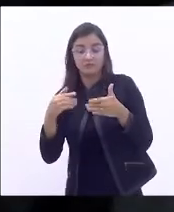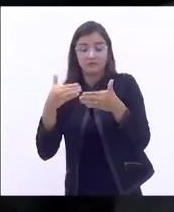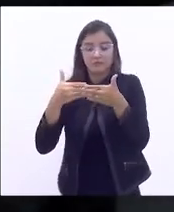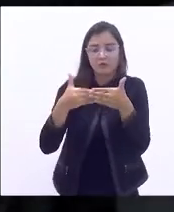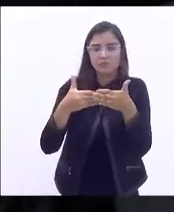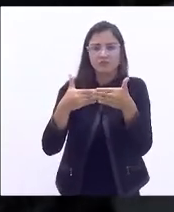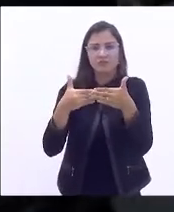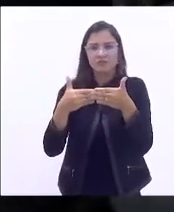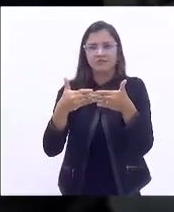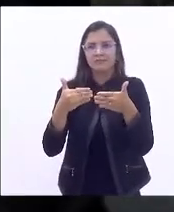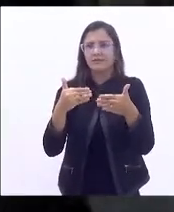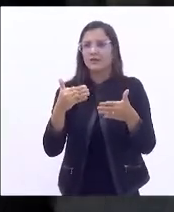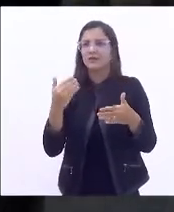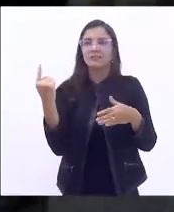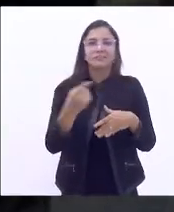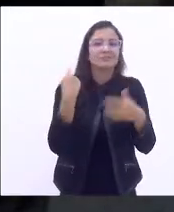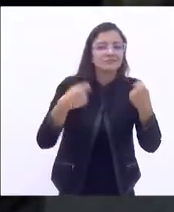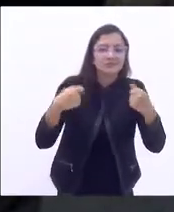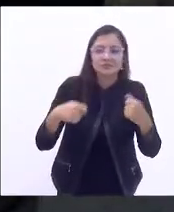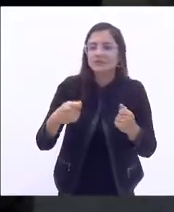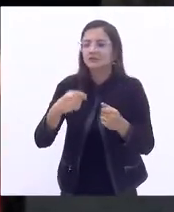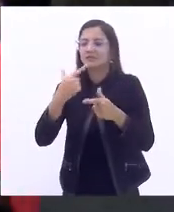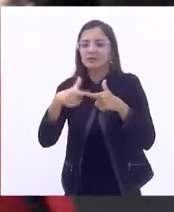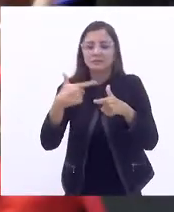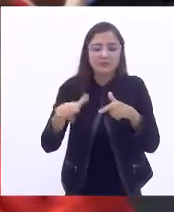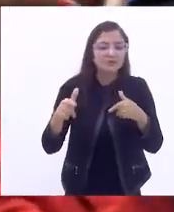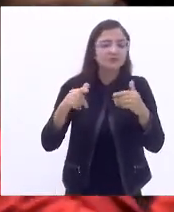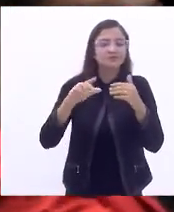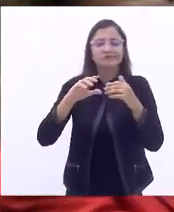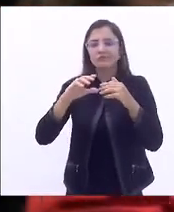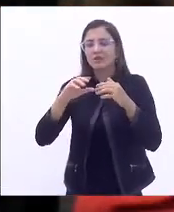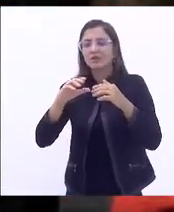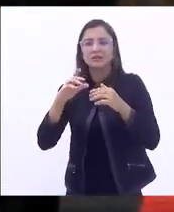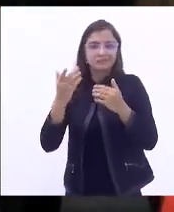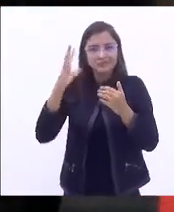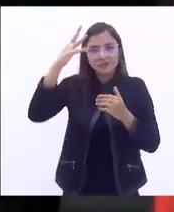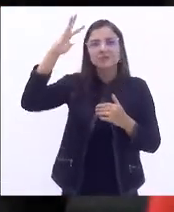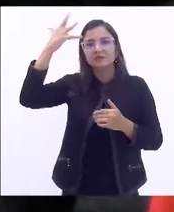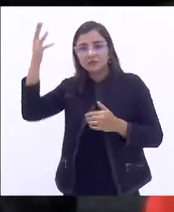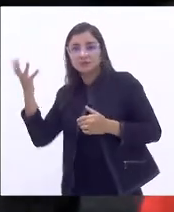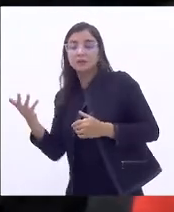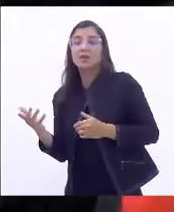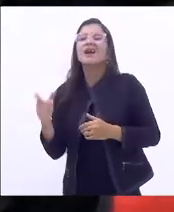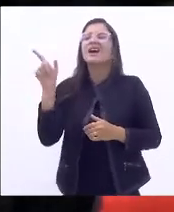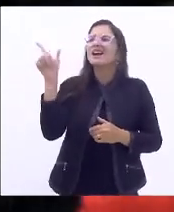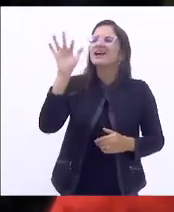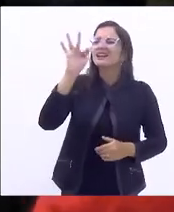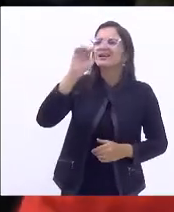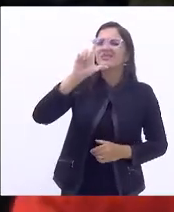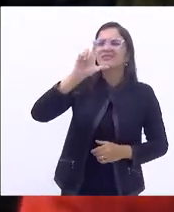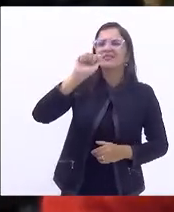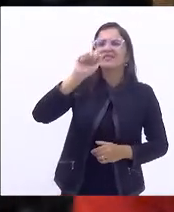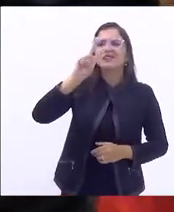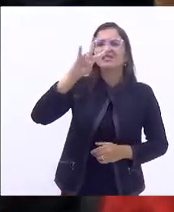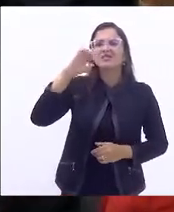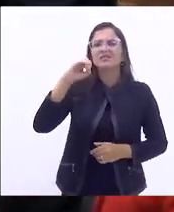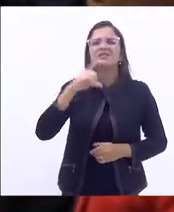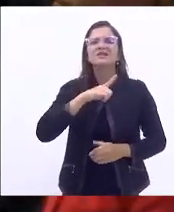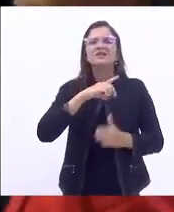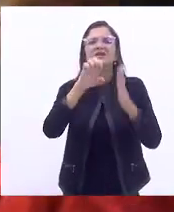foi embargada para corrigir várias questões. O deputado Flávio Serafini tem uma emenda, se não me engano, a emenda 3,